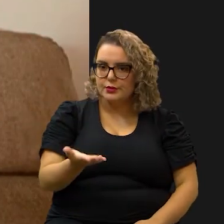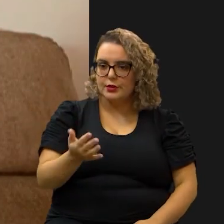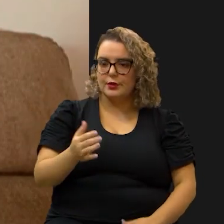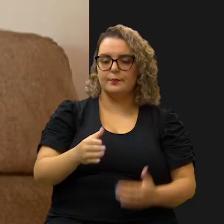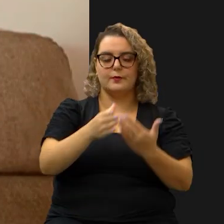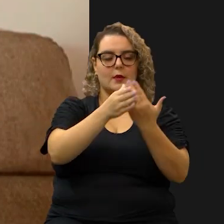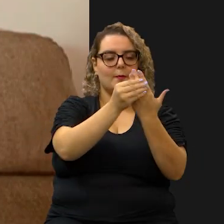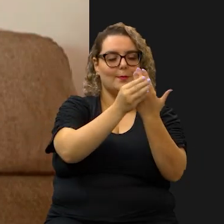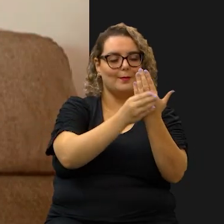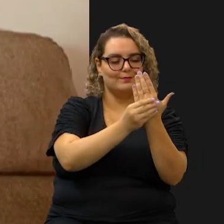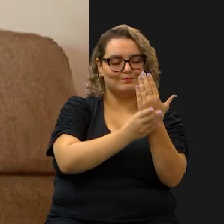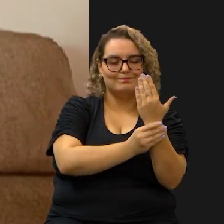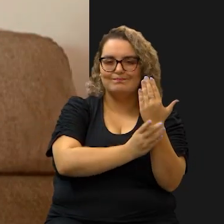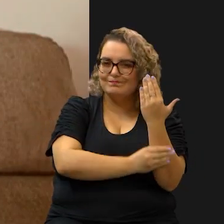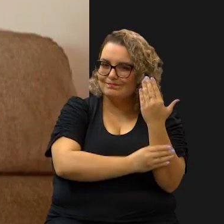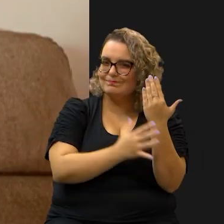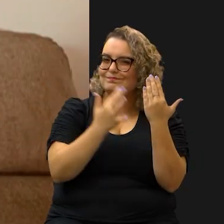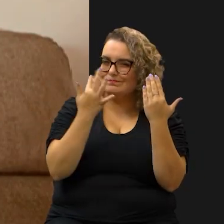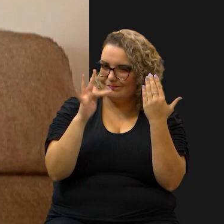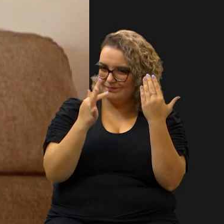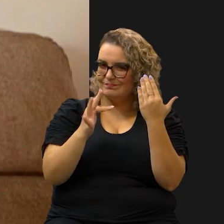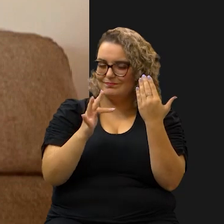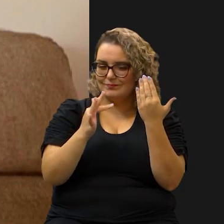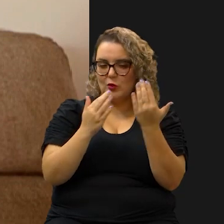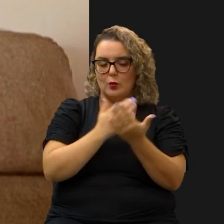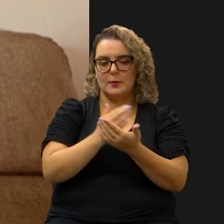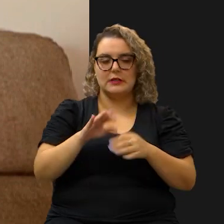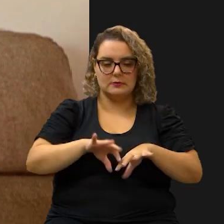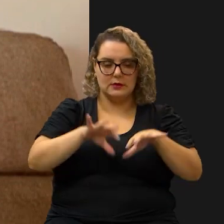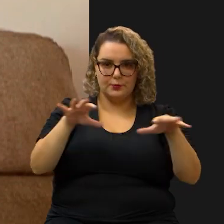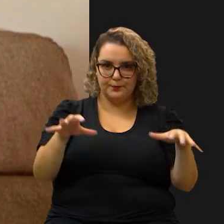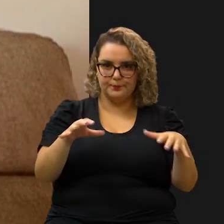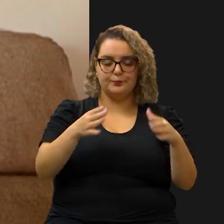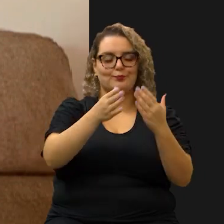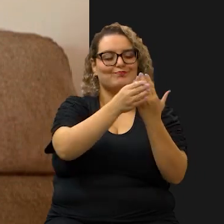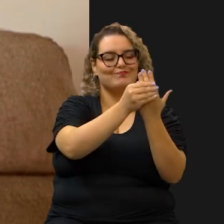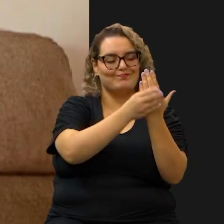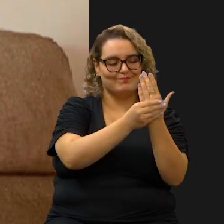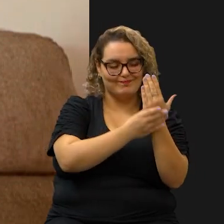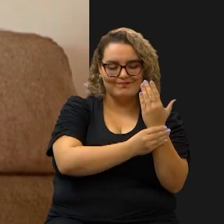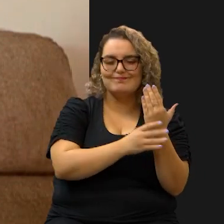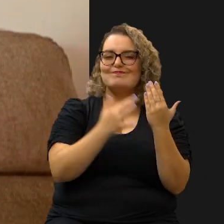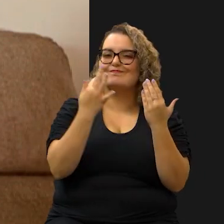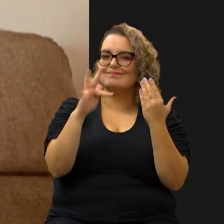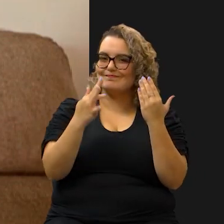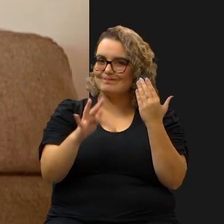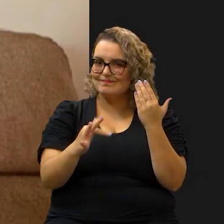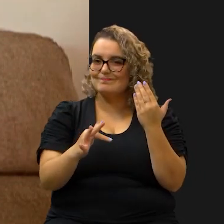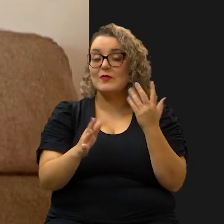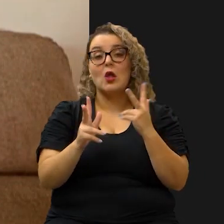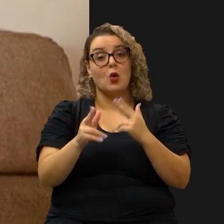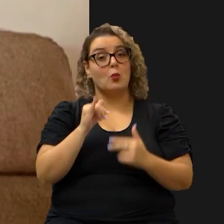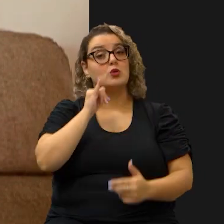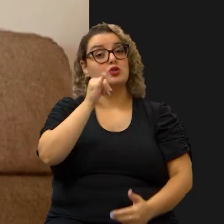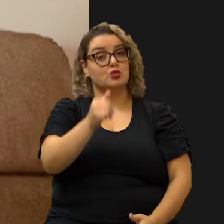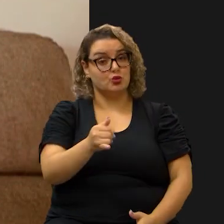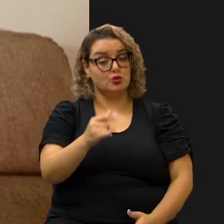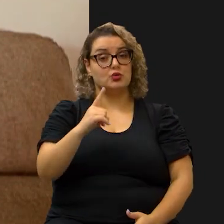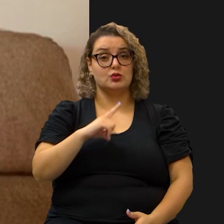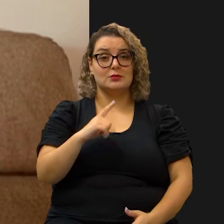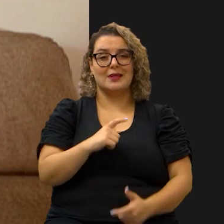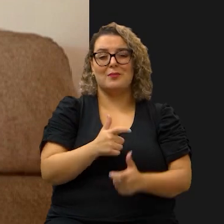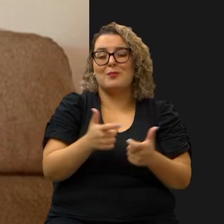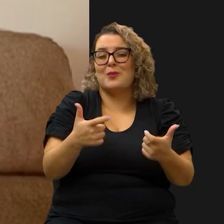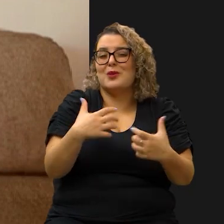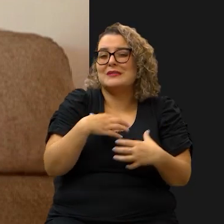isso, em relação à fibromialgia, por exemplo, né, vamos começar separado. A fibromialgia, ela é uma doença, como eu já